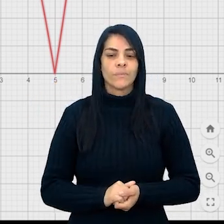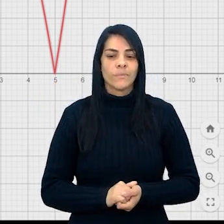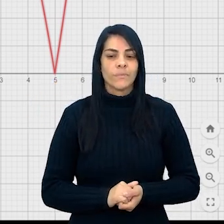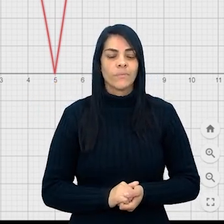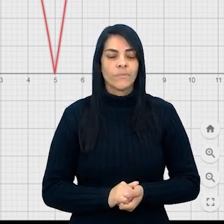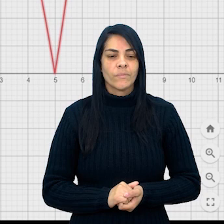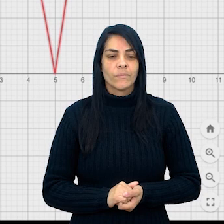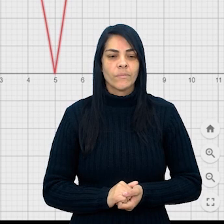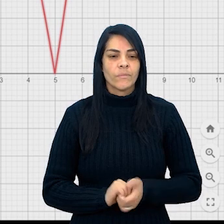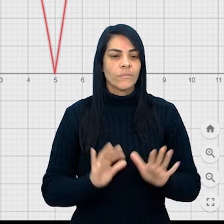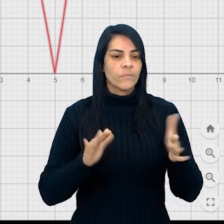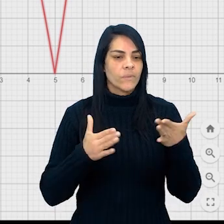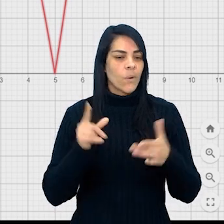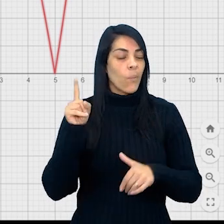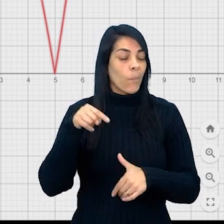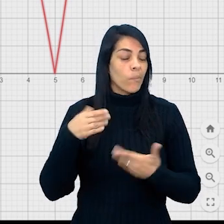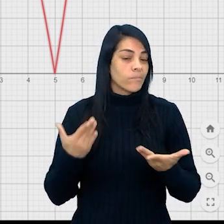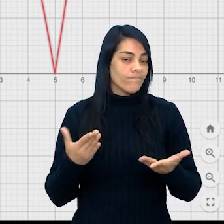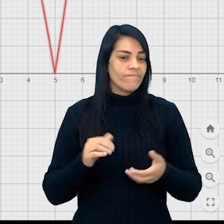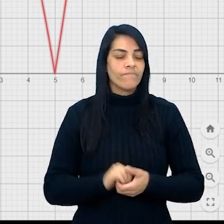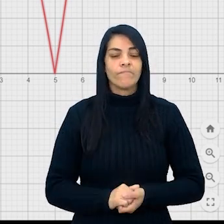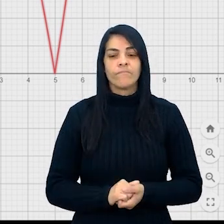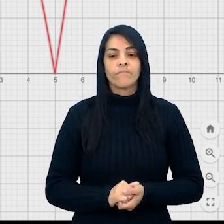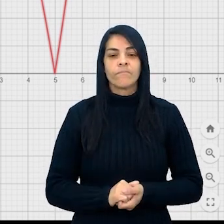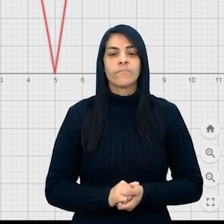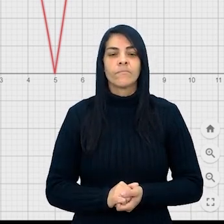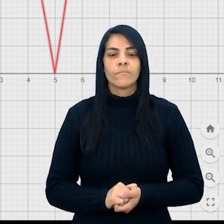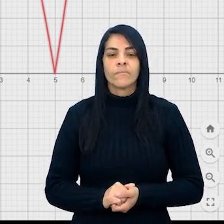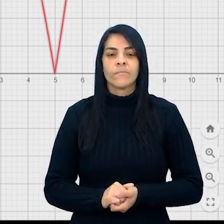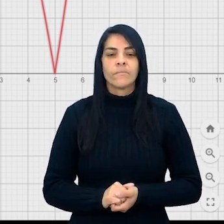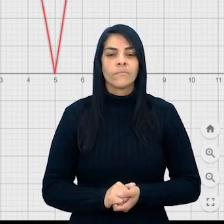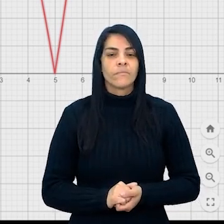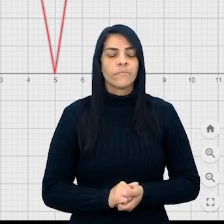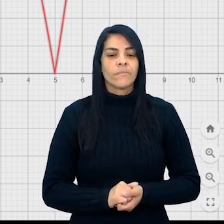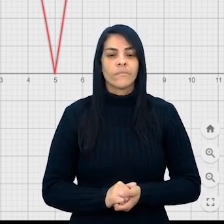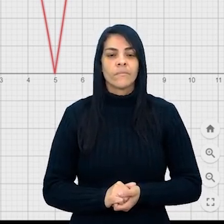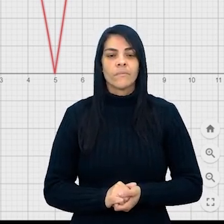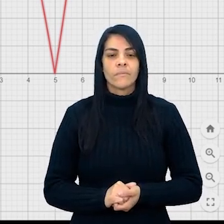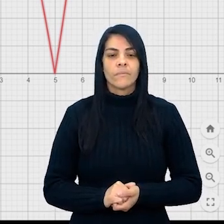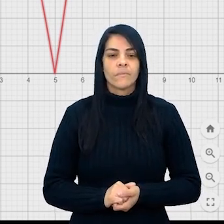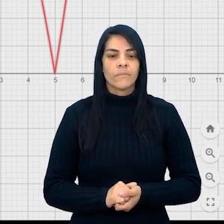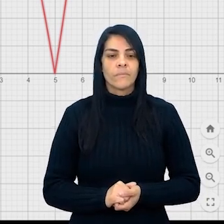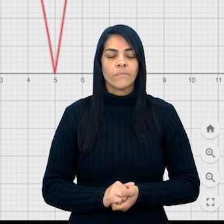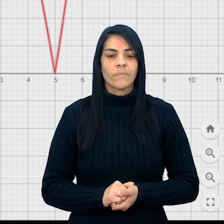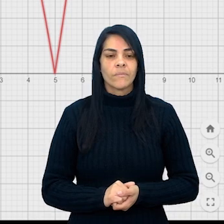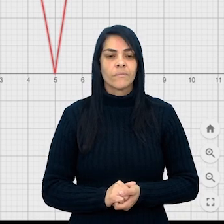Então é isso. Vamos